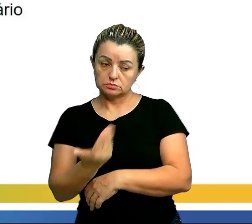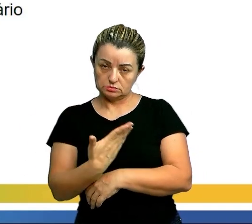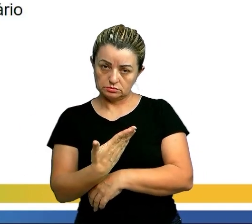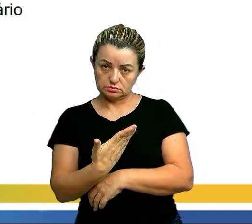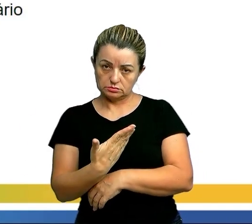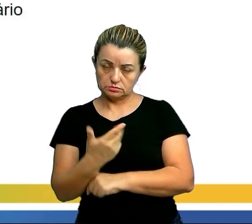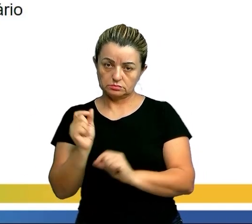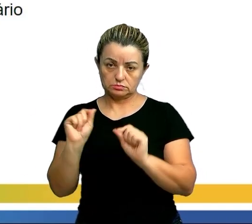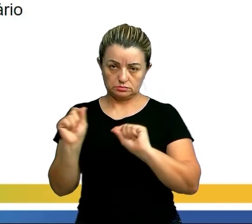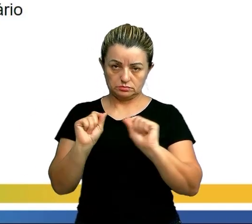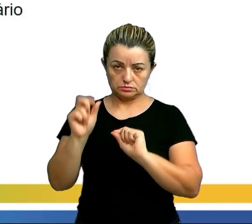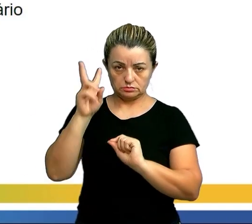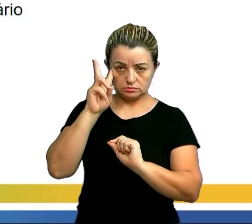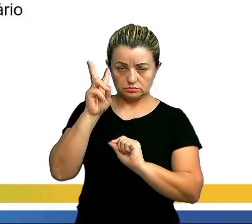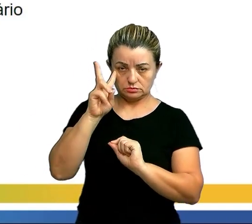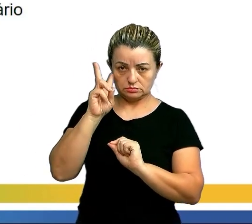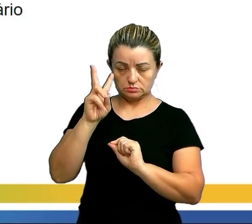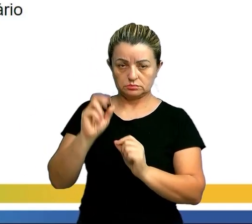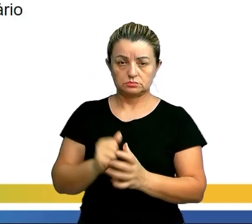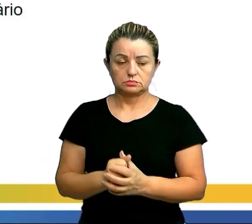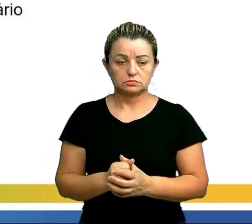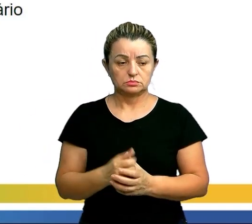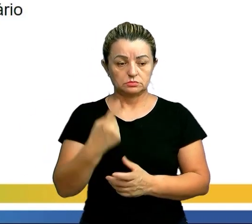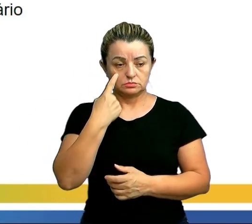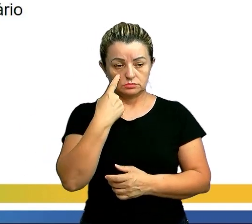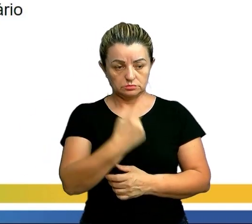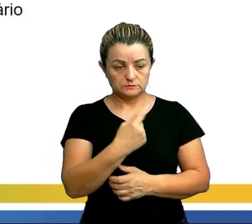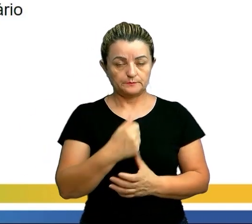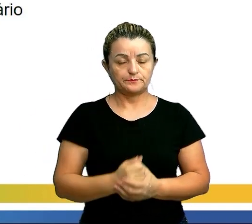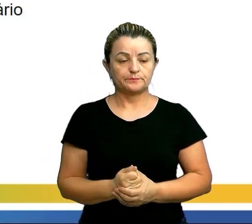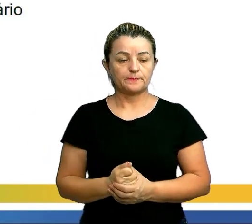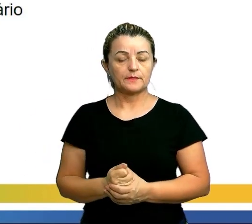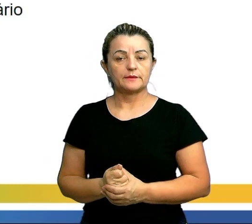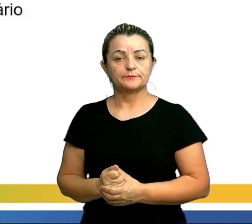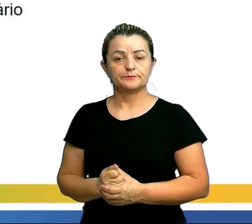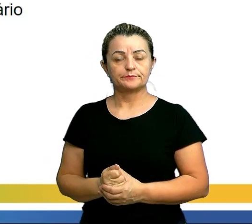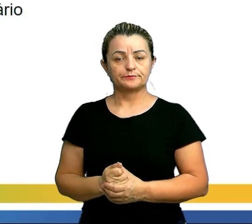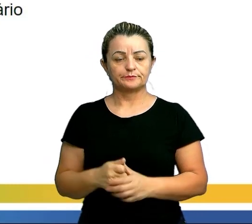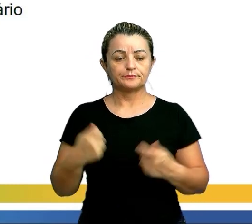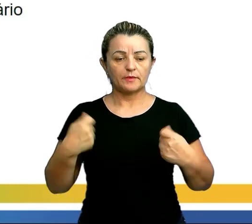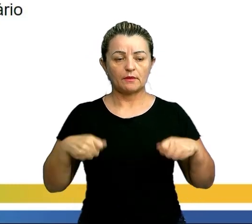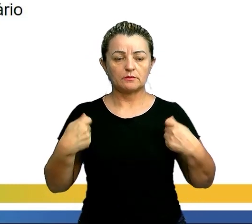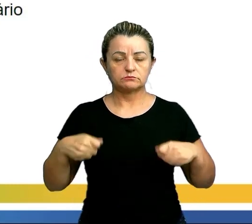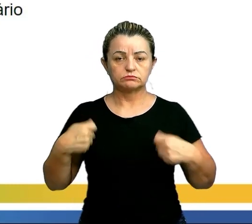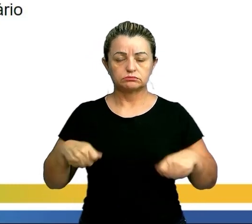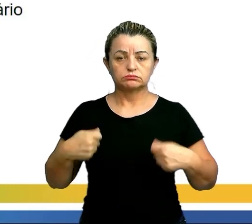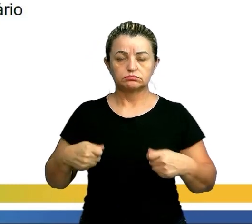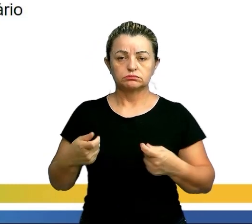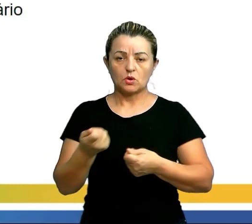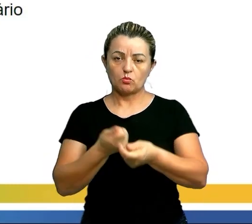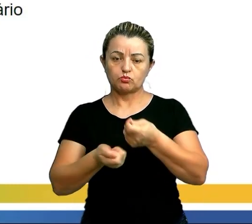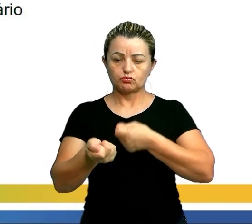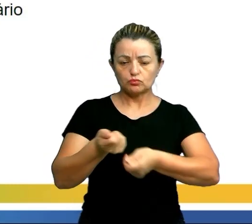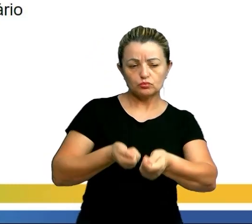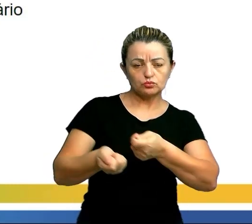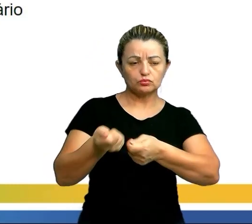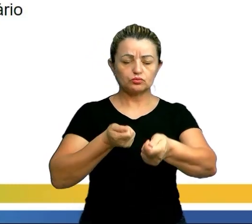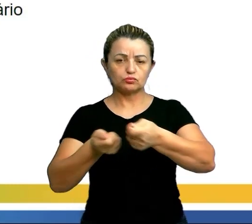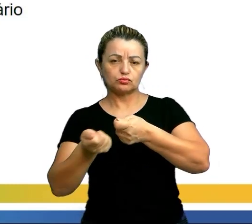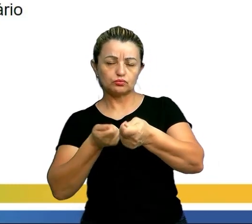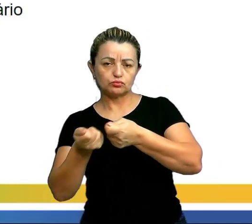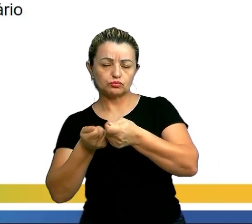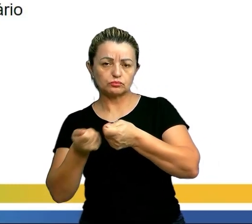questão pede. Vamos dar uma relembrada aí, ó. O enunciado diz o seguinte: a necessidade de negociação